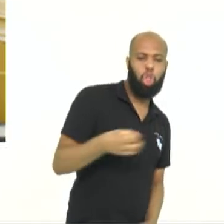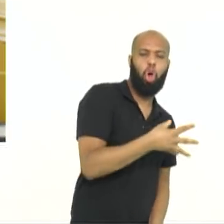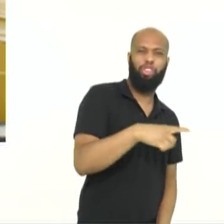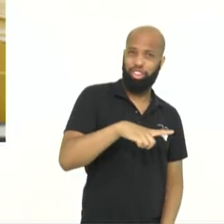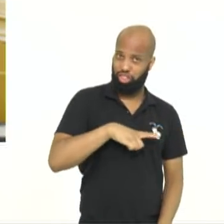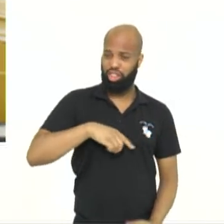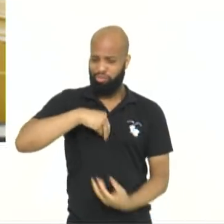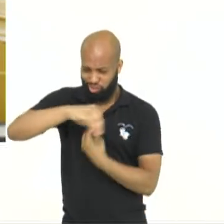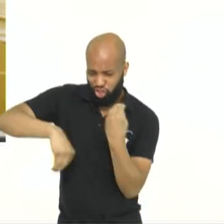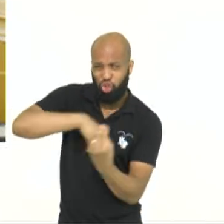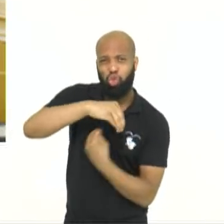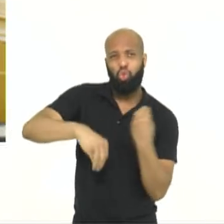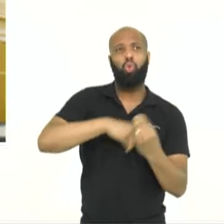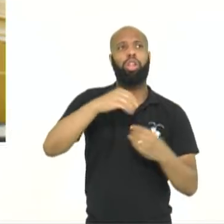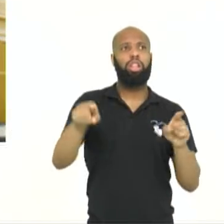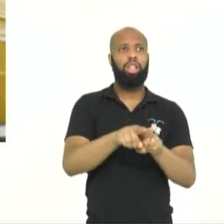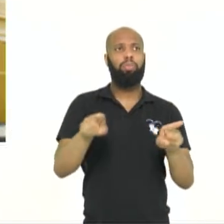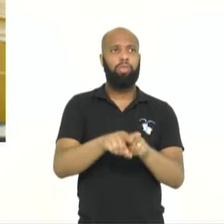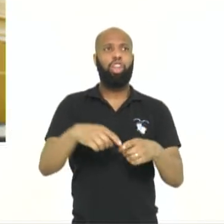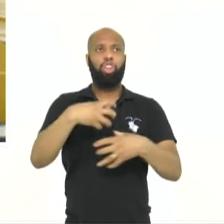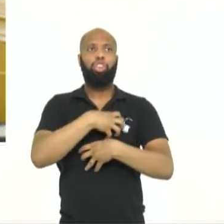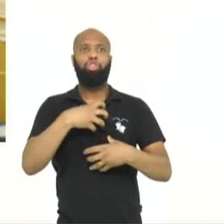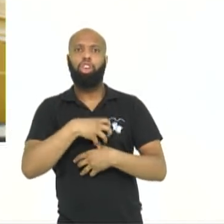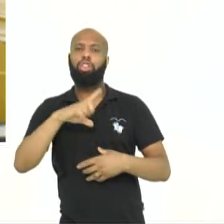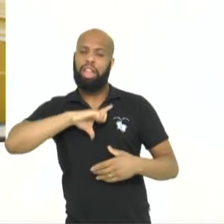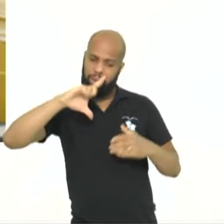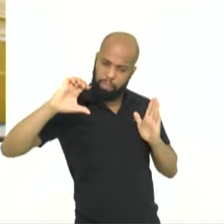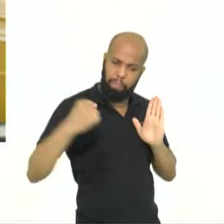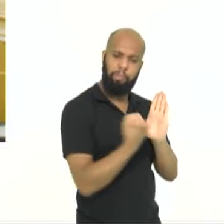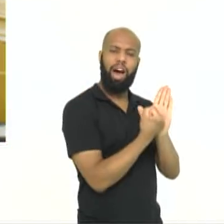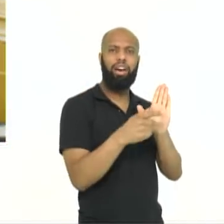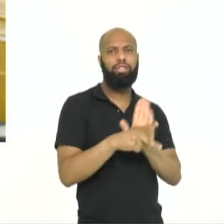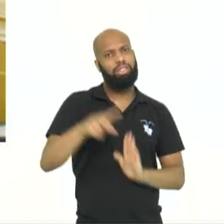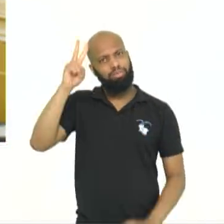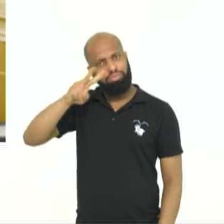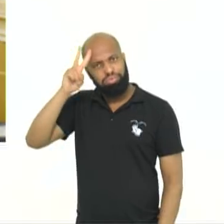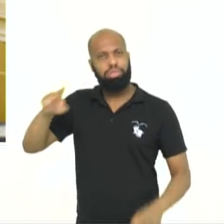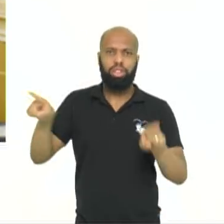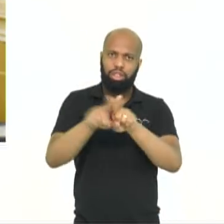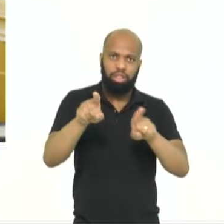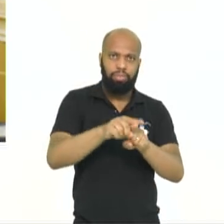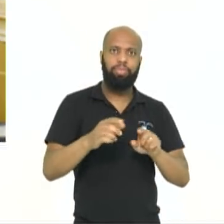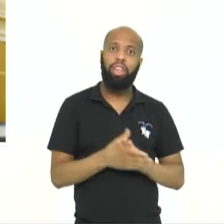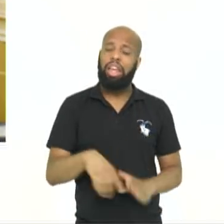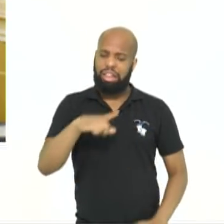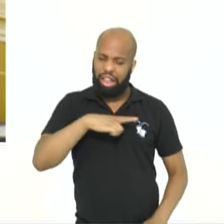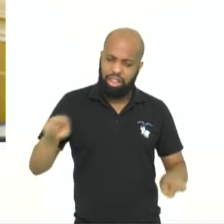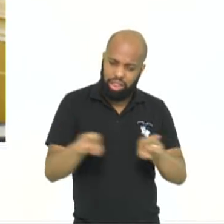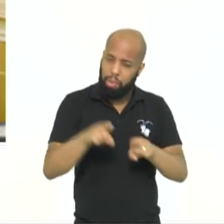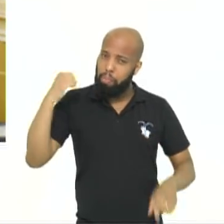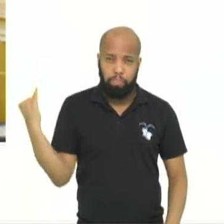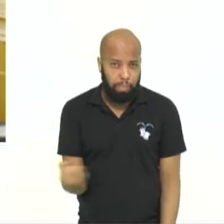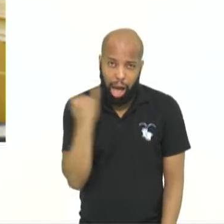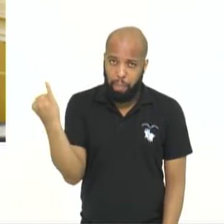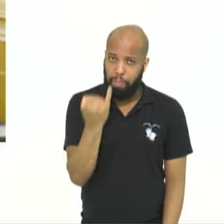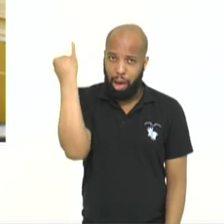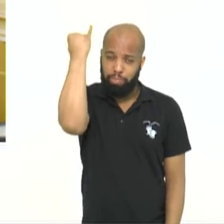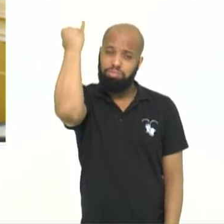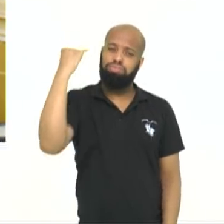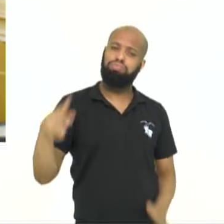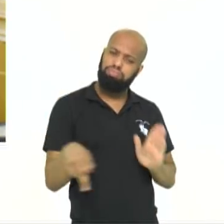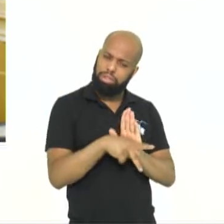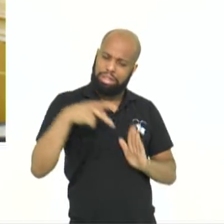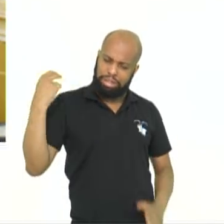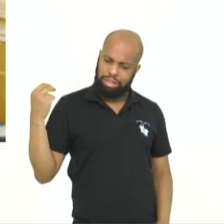arte. Uma edificação tombada pelo patrimônio histórico, né? E ainda tem uma importância vital